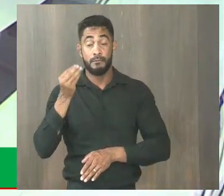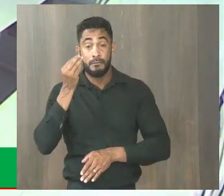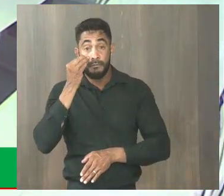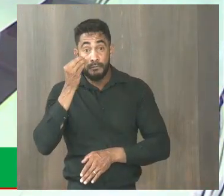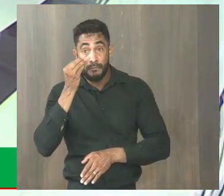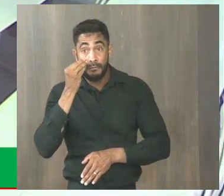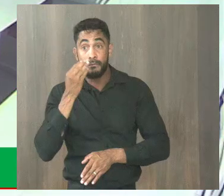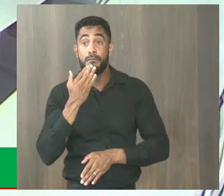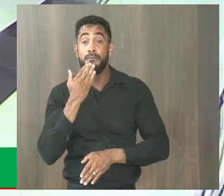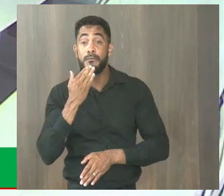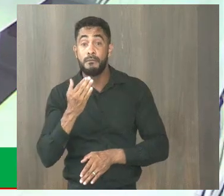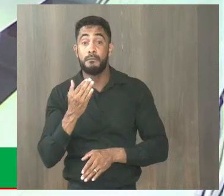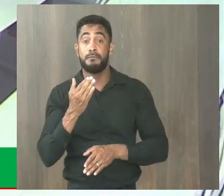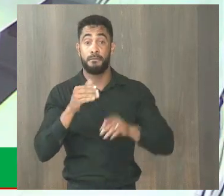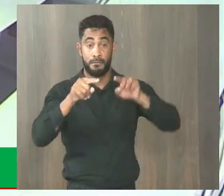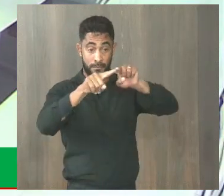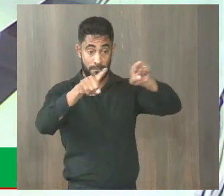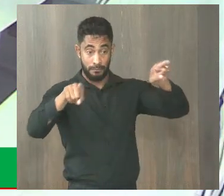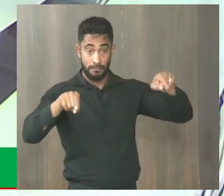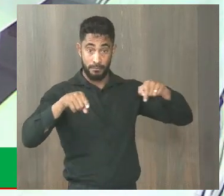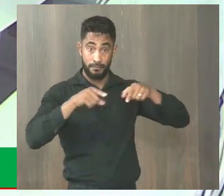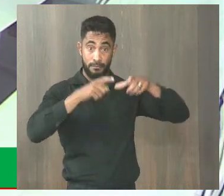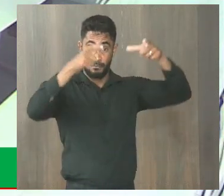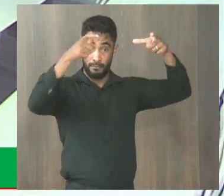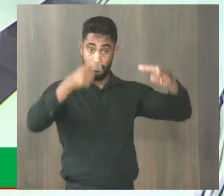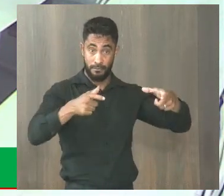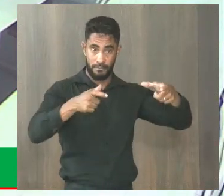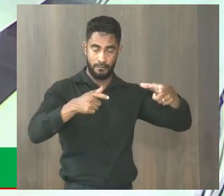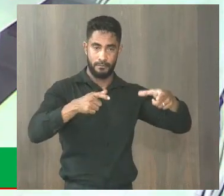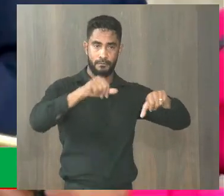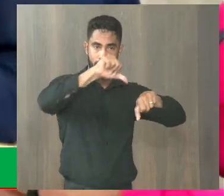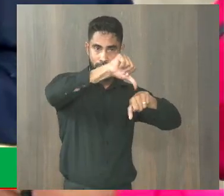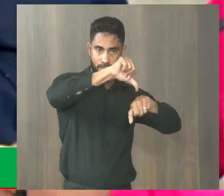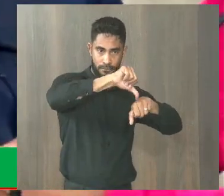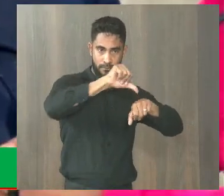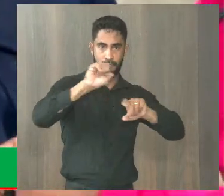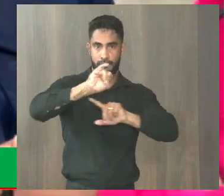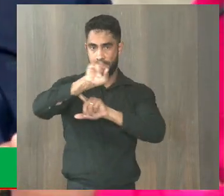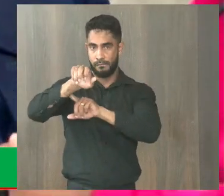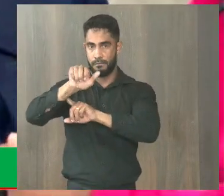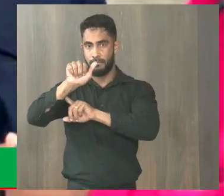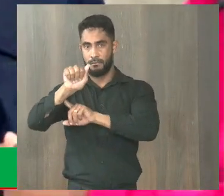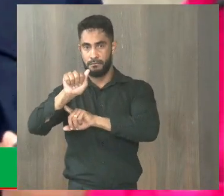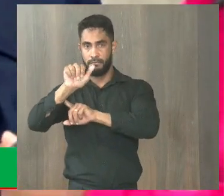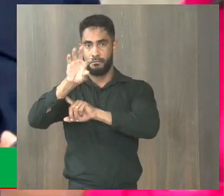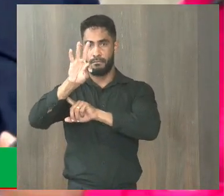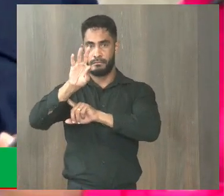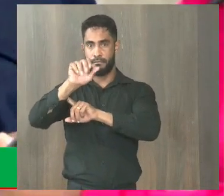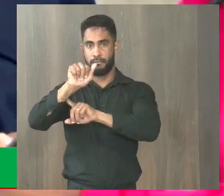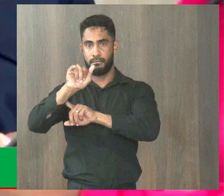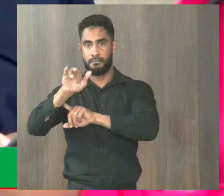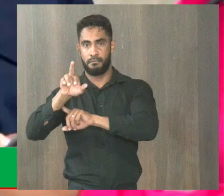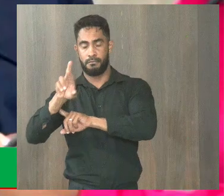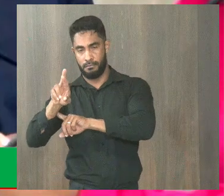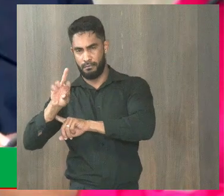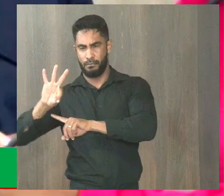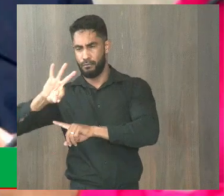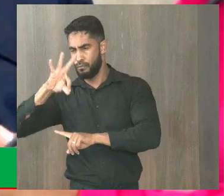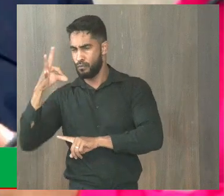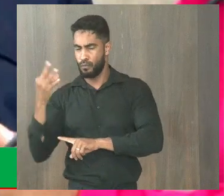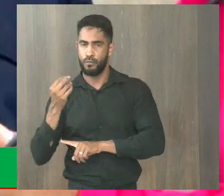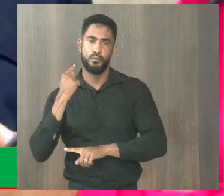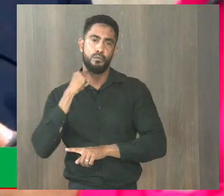que não tem, e para ser colocado uma lá no Jataí, porque todo o lixo produzido ali